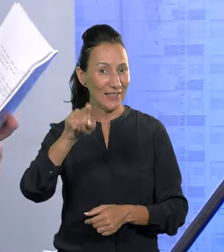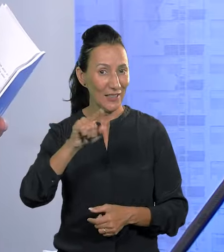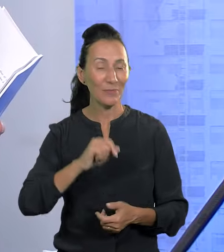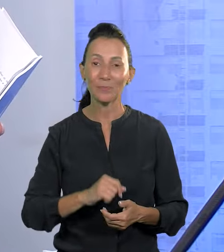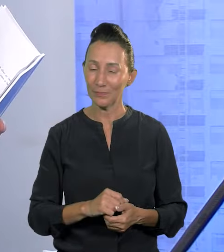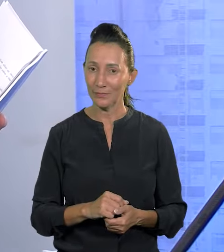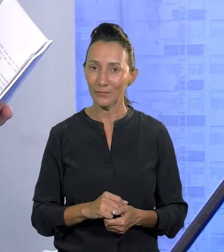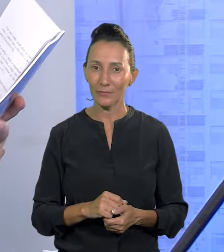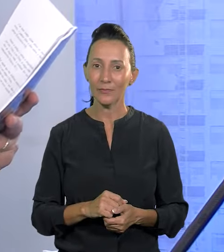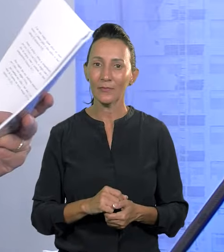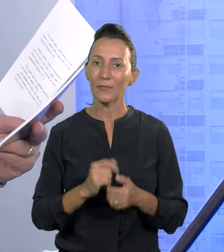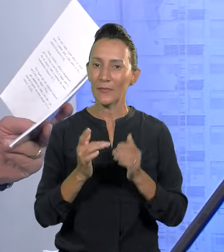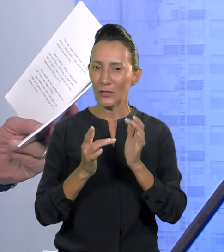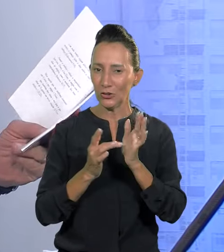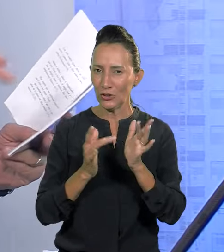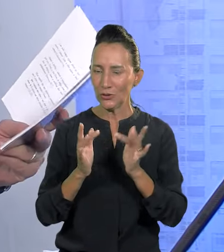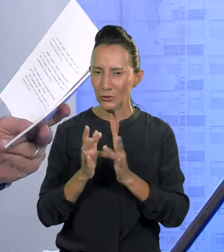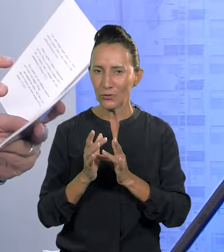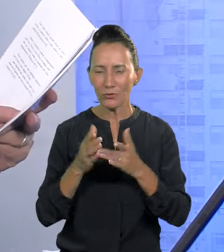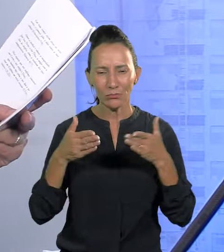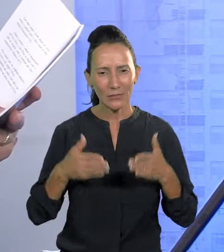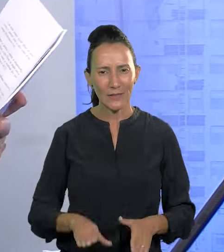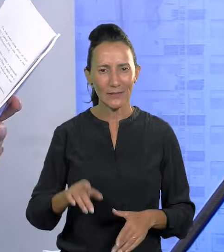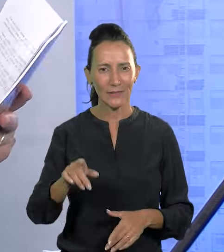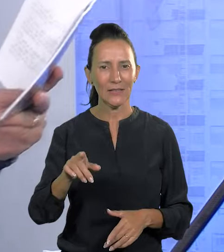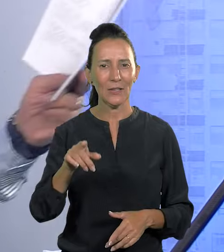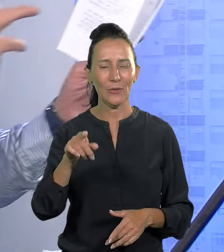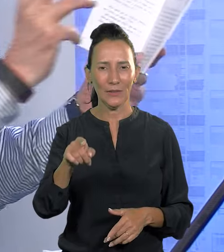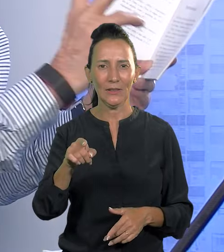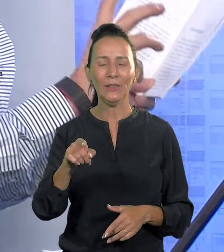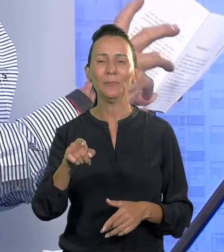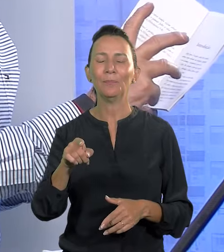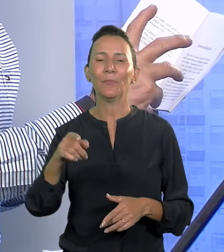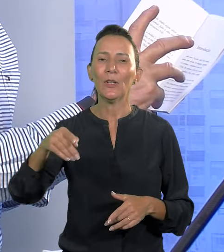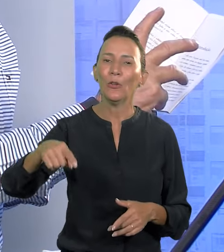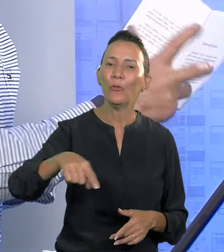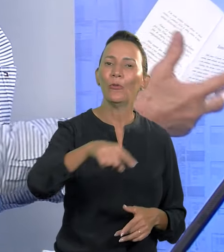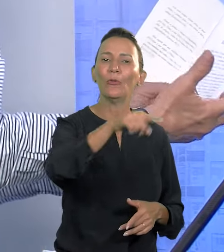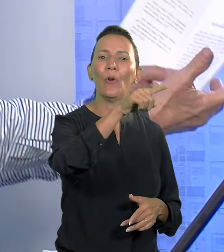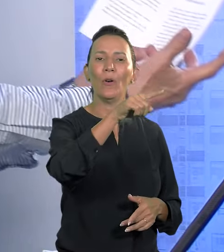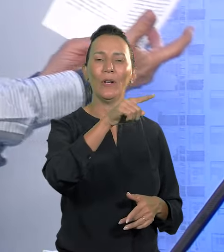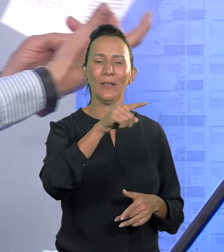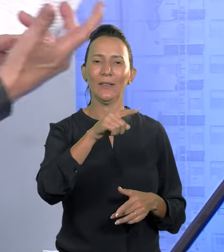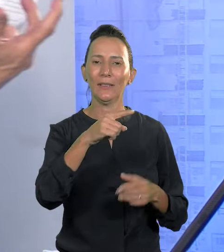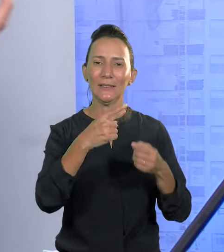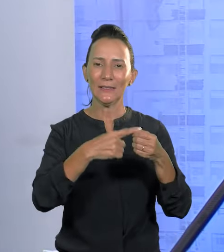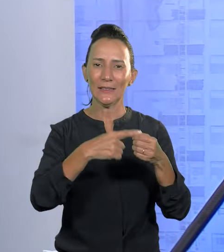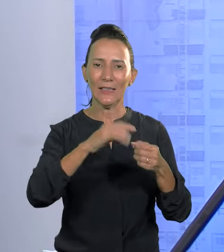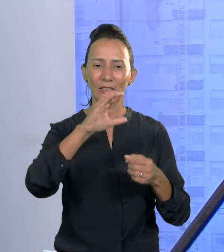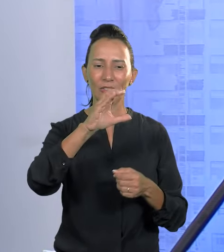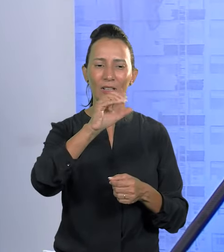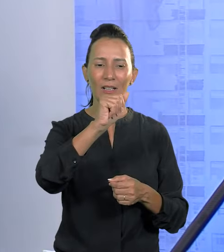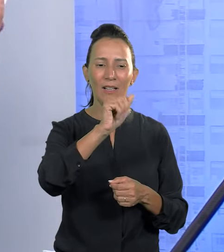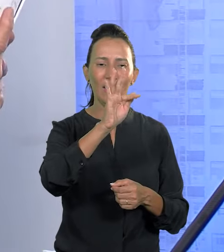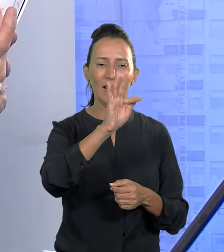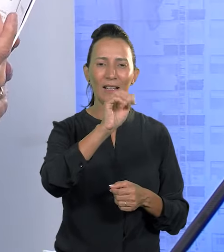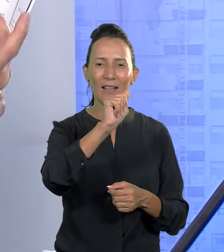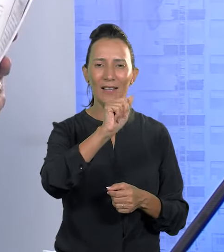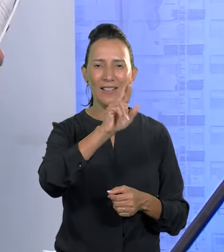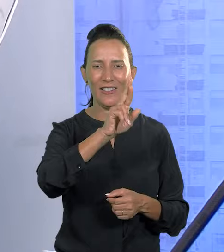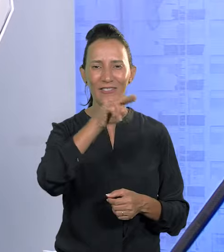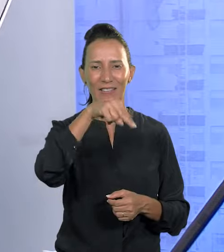para Israel comigo. Ele nasceu ali, ele foi para Cafarnaum e agora ele volta na cidade